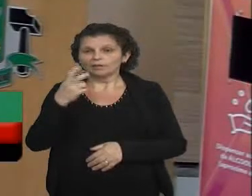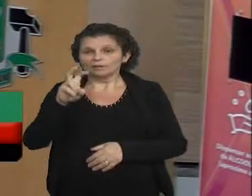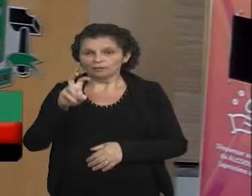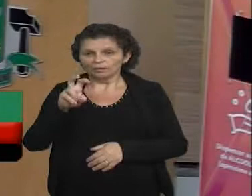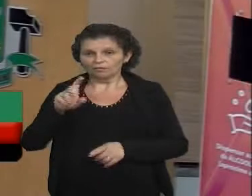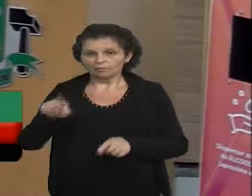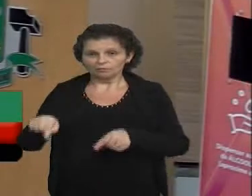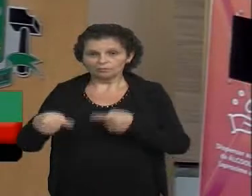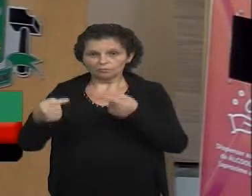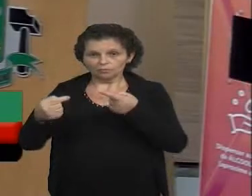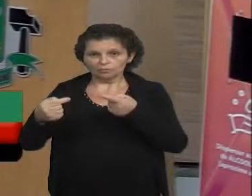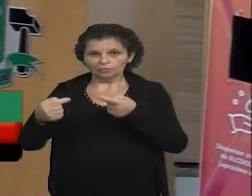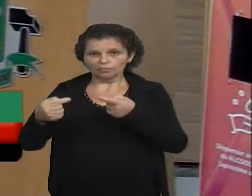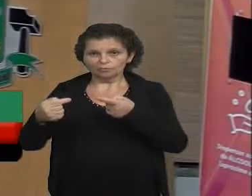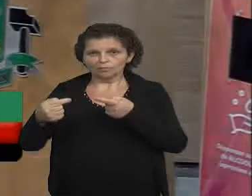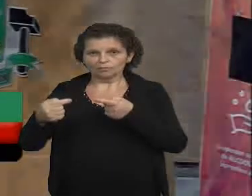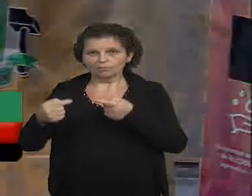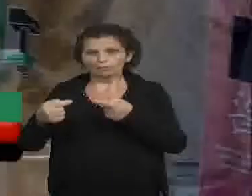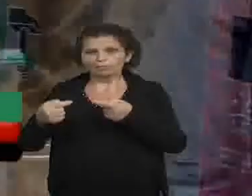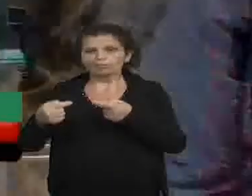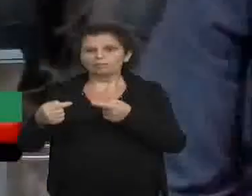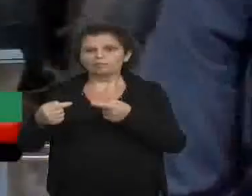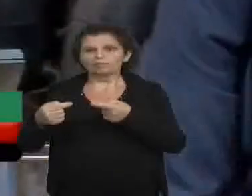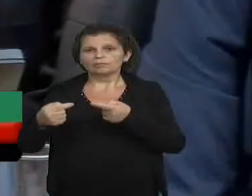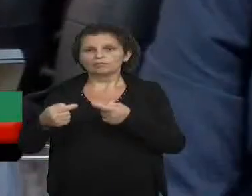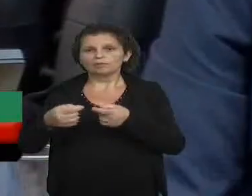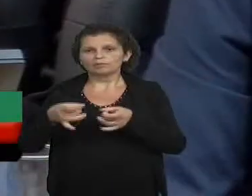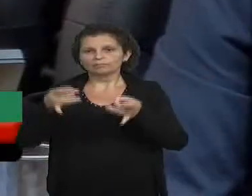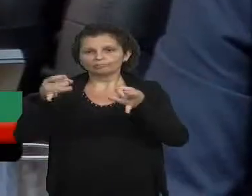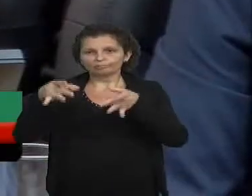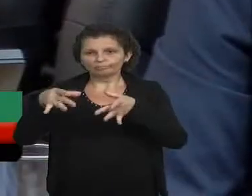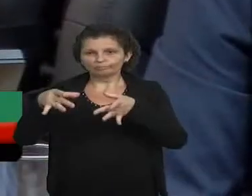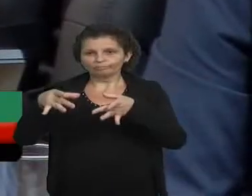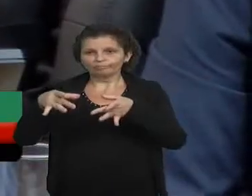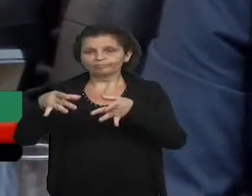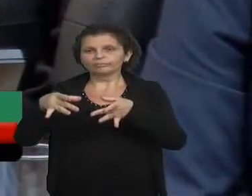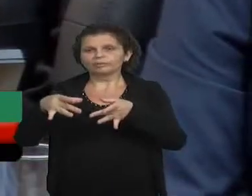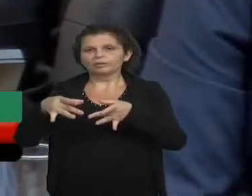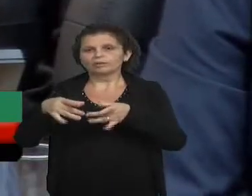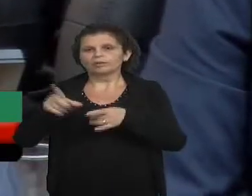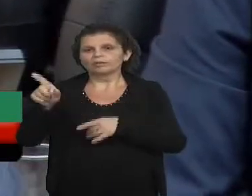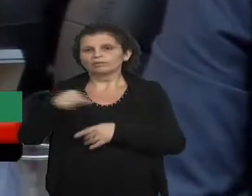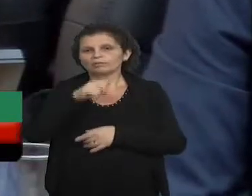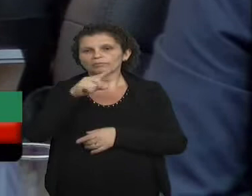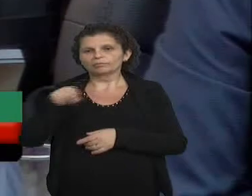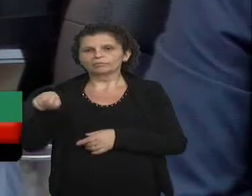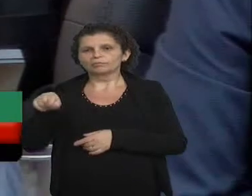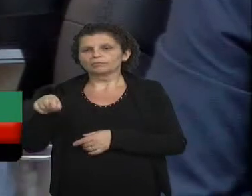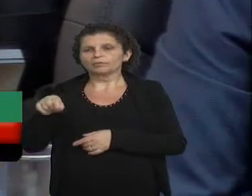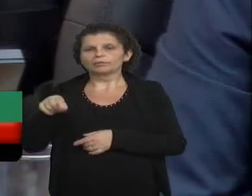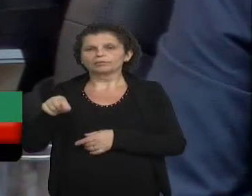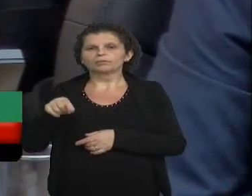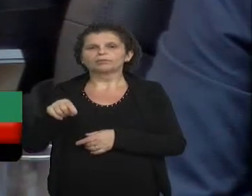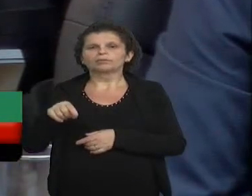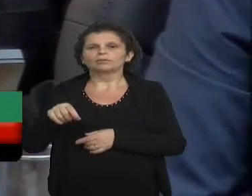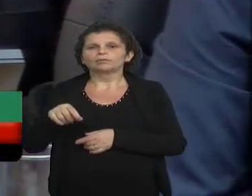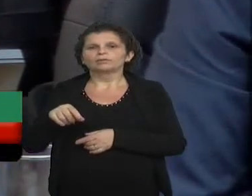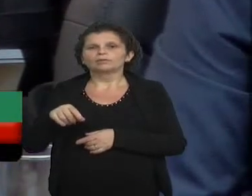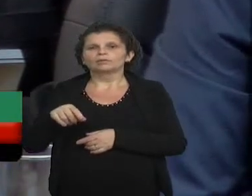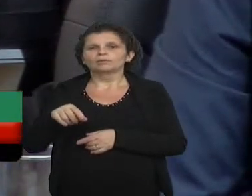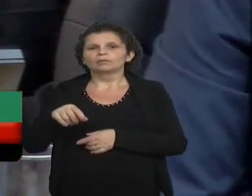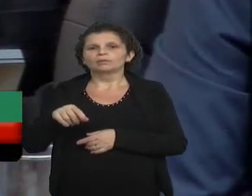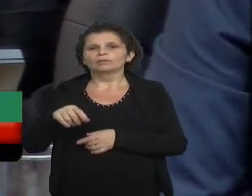votos contrários, está rejeitado o veto do